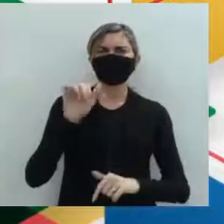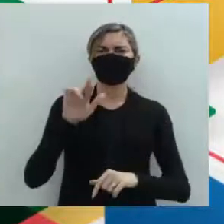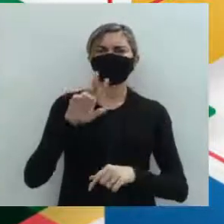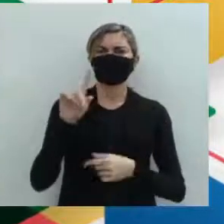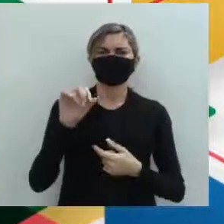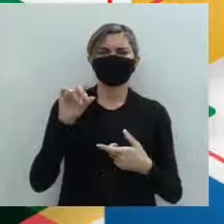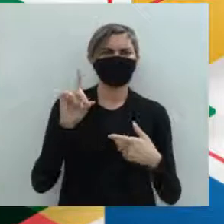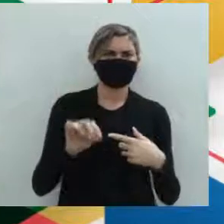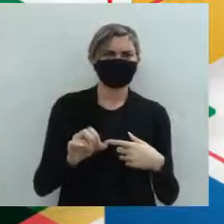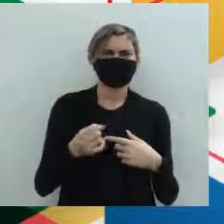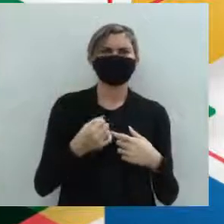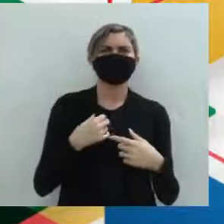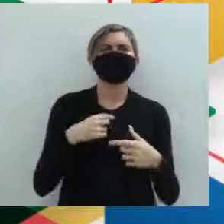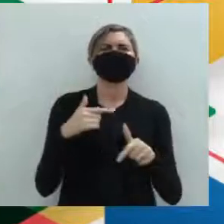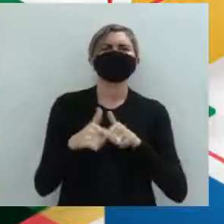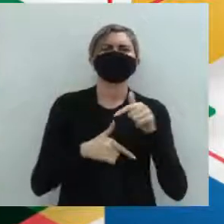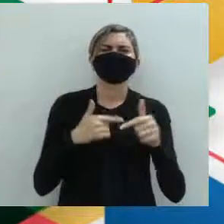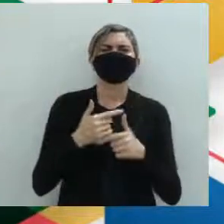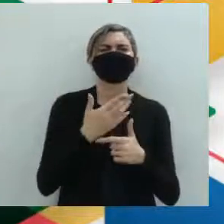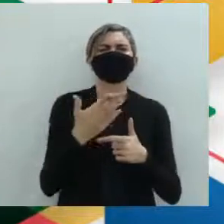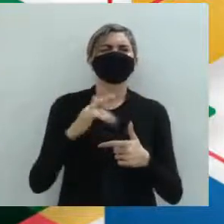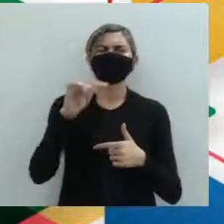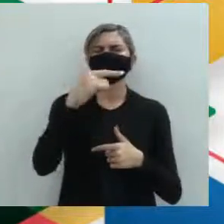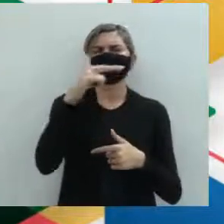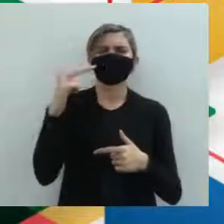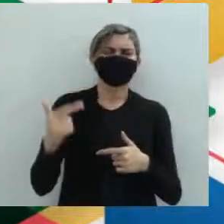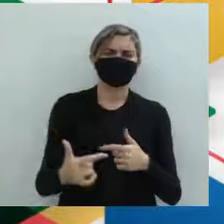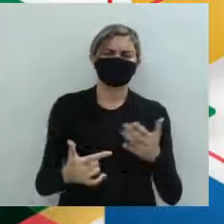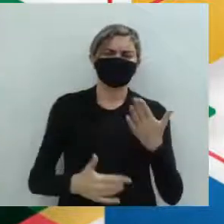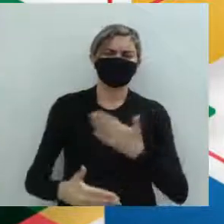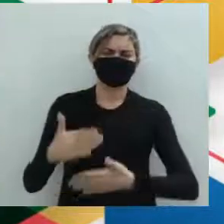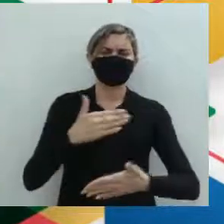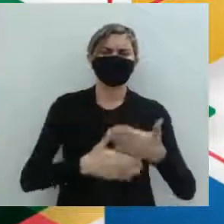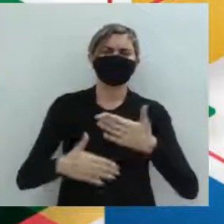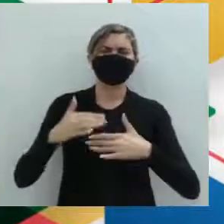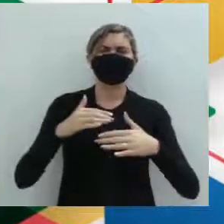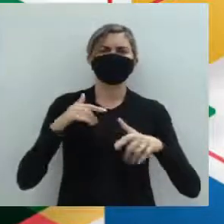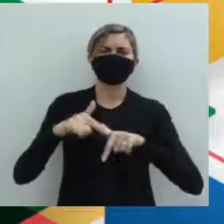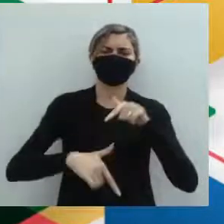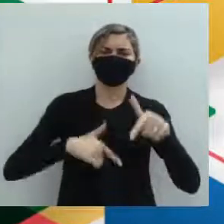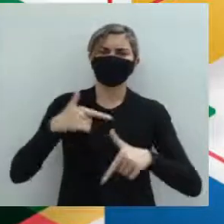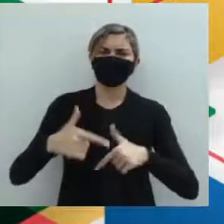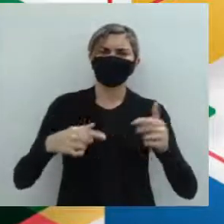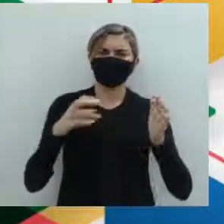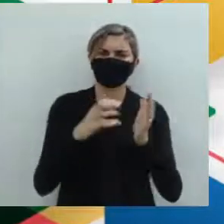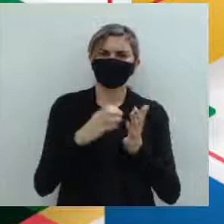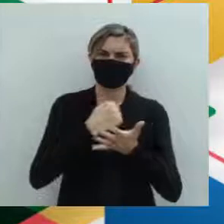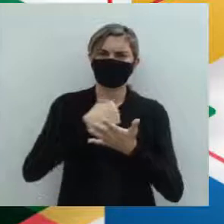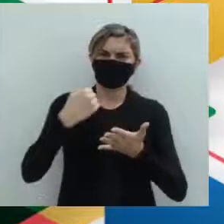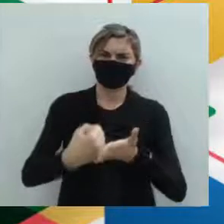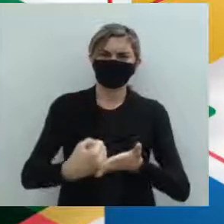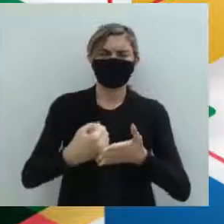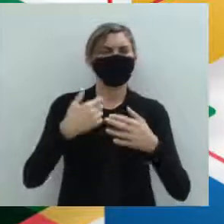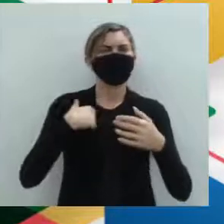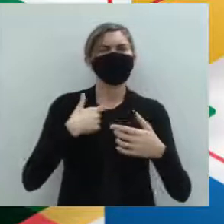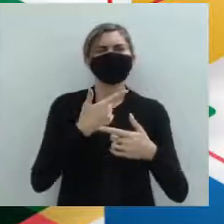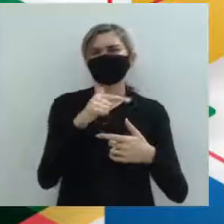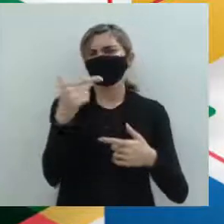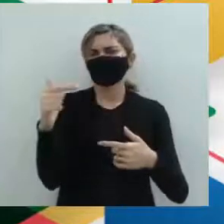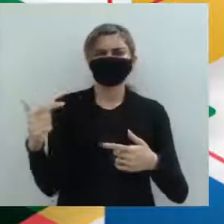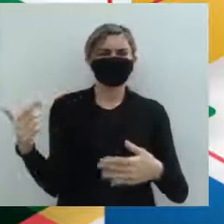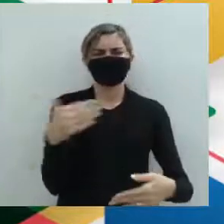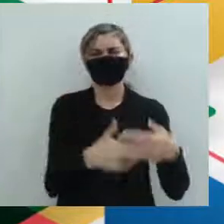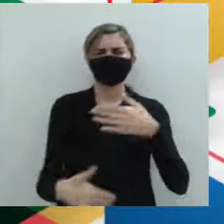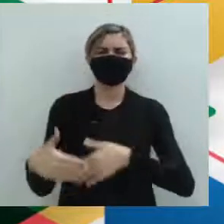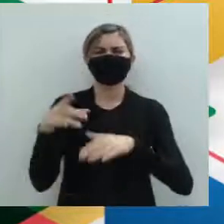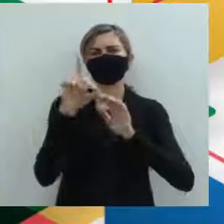e trabalhadoras, por não terem uma relação de emprego formalizada, acabam não tendo acesso